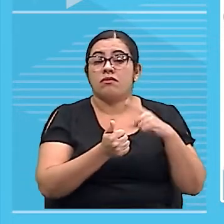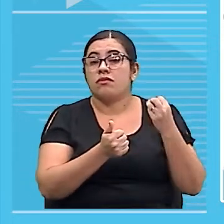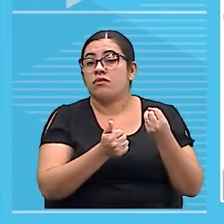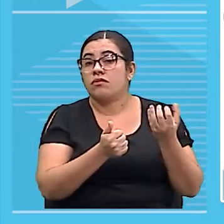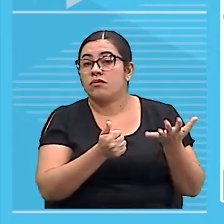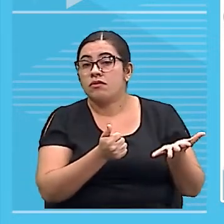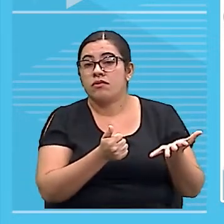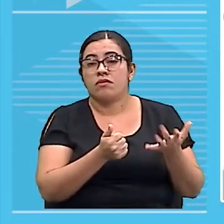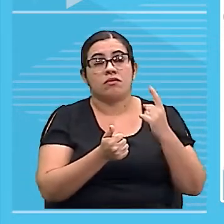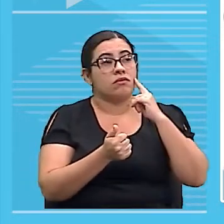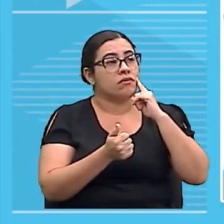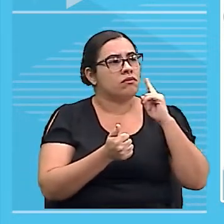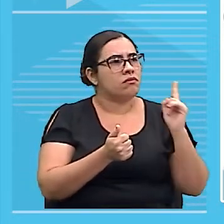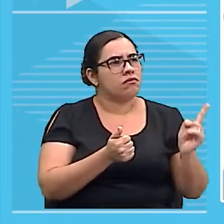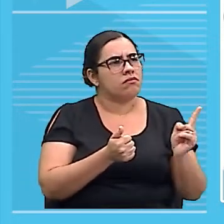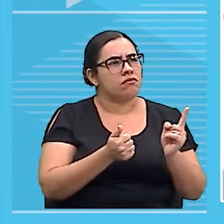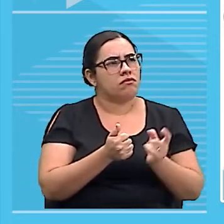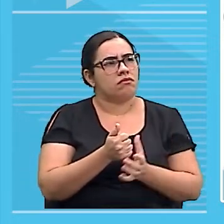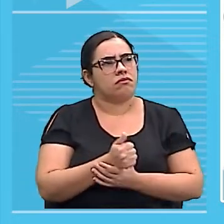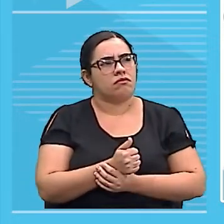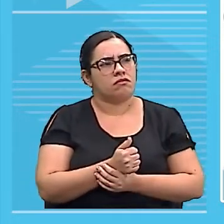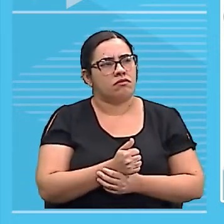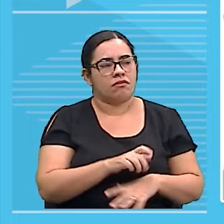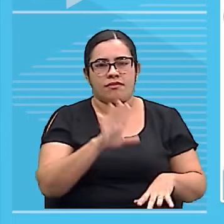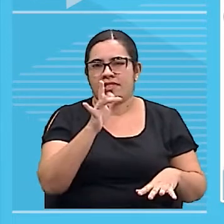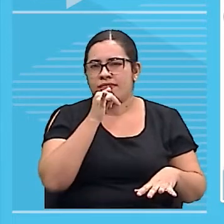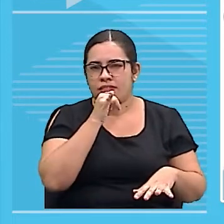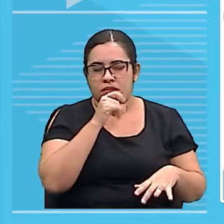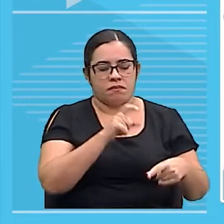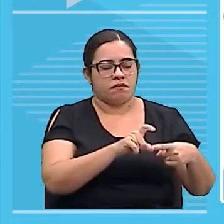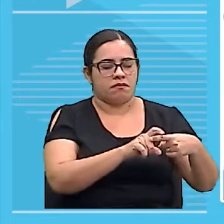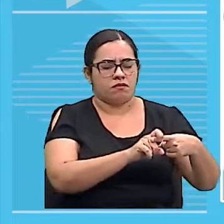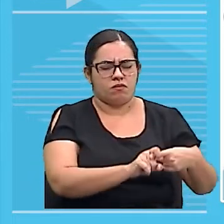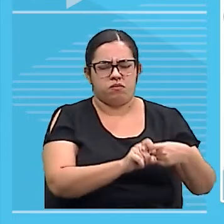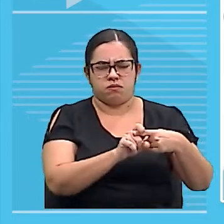e aquele número enorme de resistores